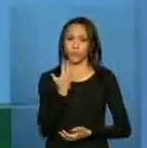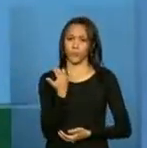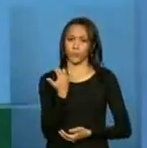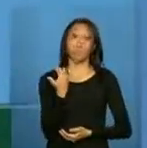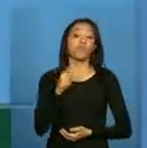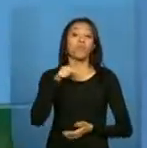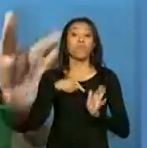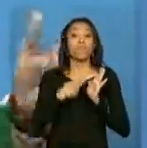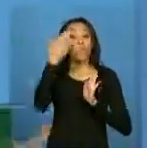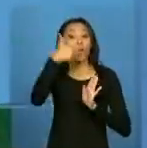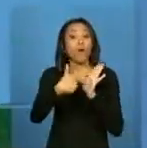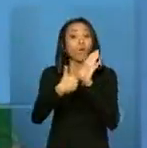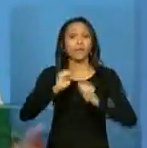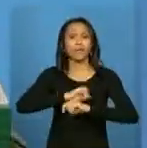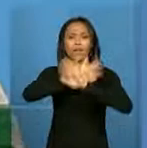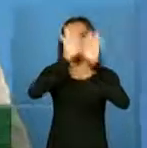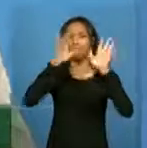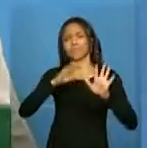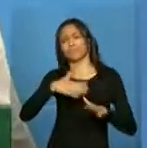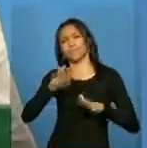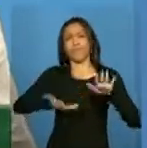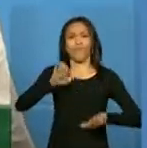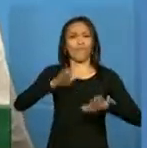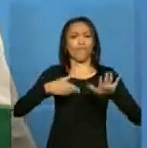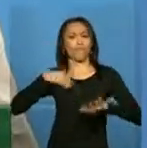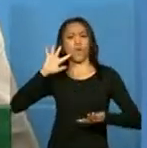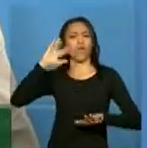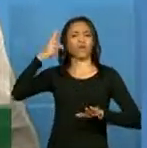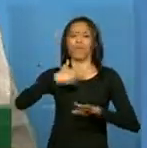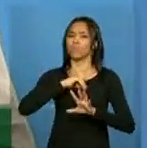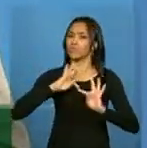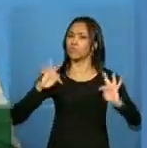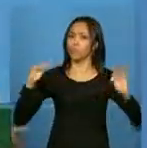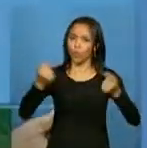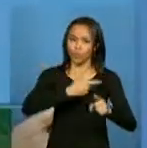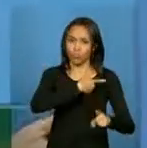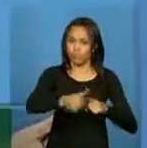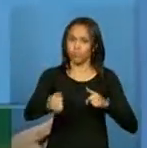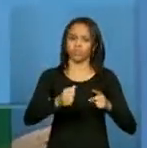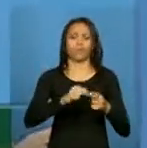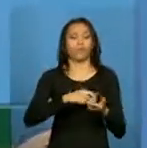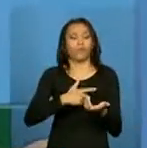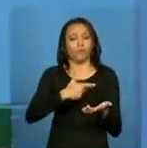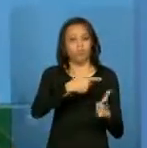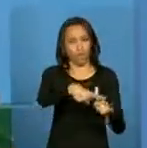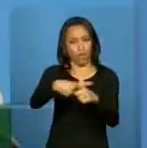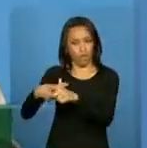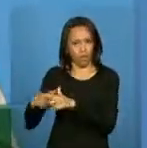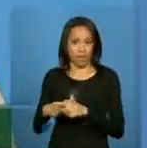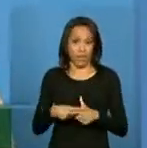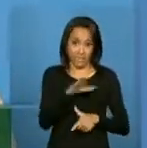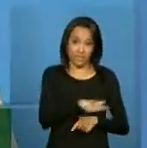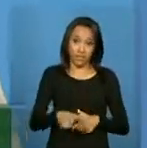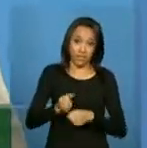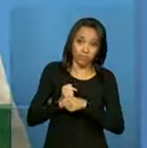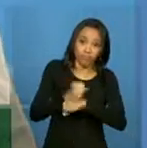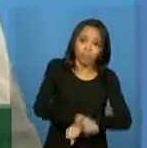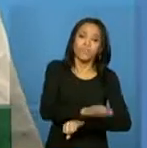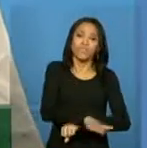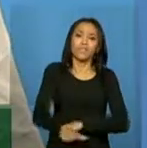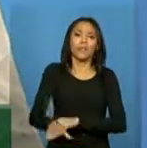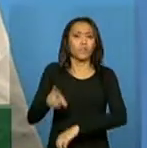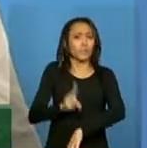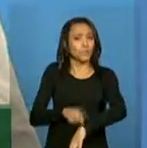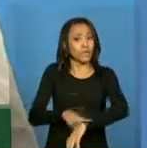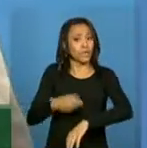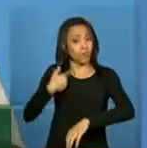ficou claro que talvez a gente não consiga resolver o problema dessas 168 milhões de crianças que trabalham atualmente dentro daquele limite de